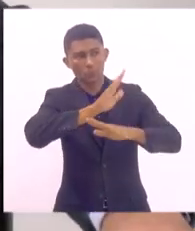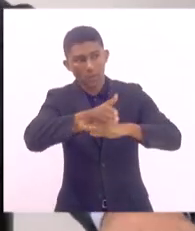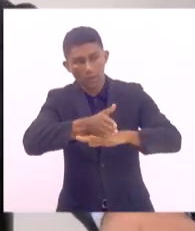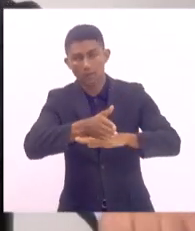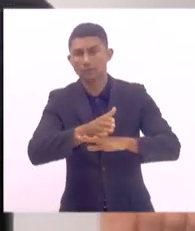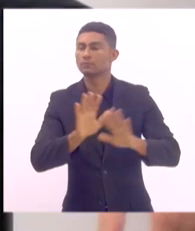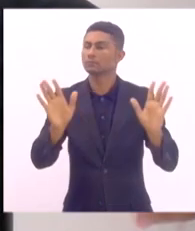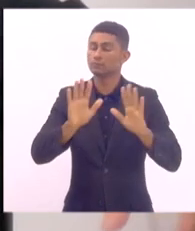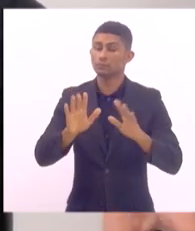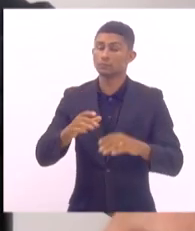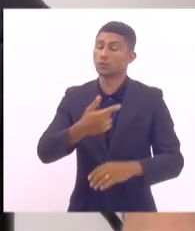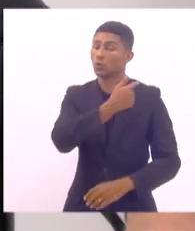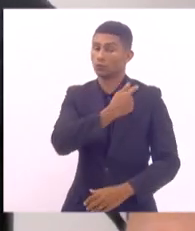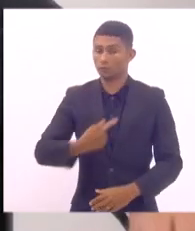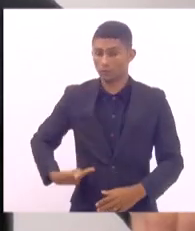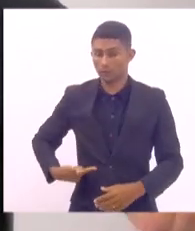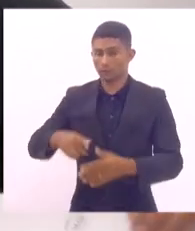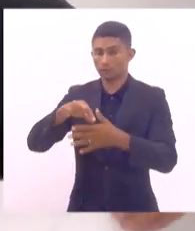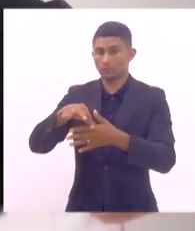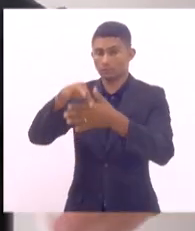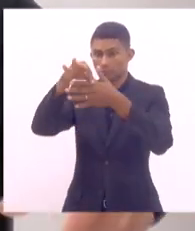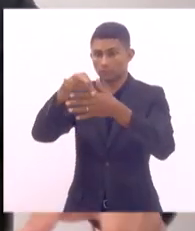não. O líder do governo